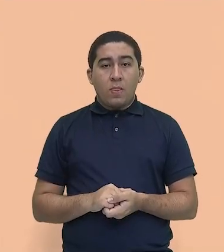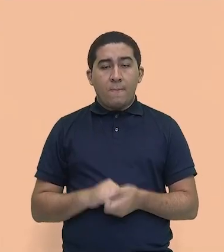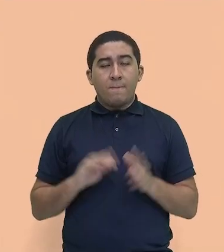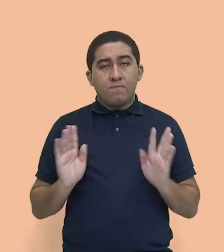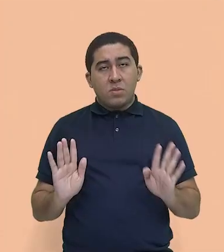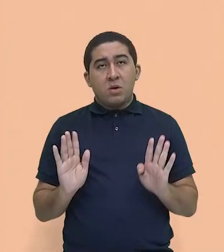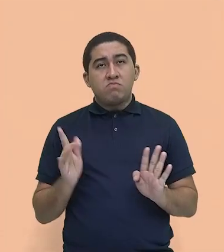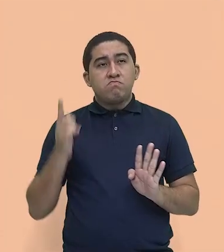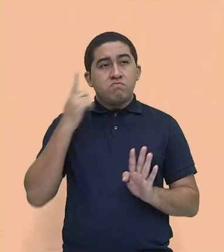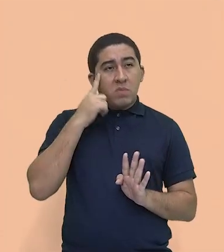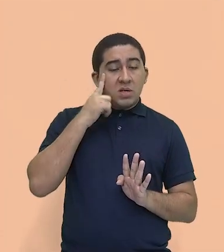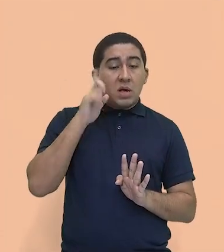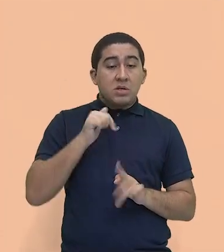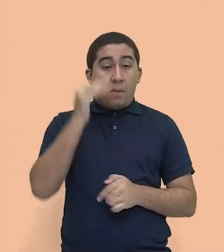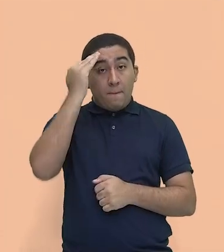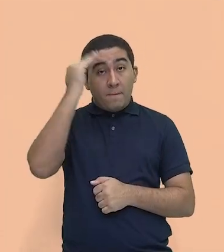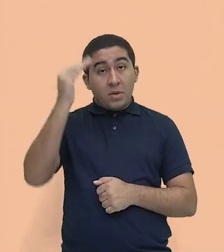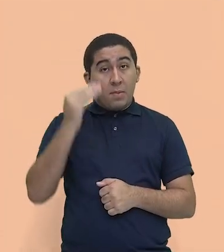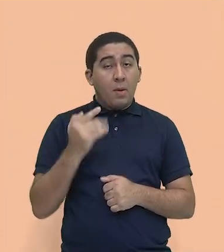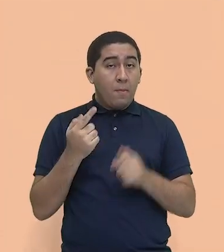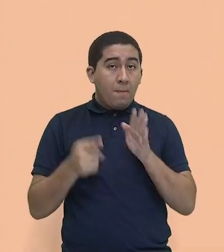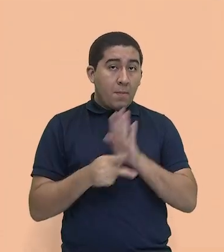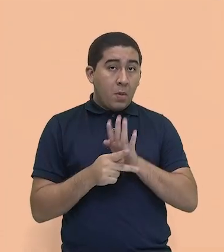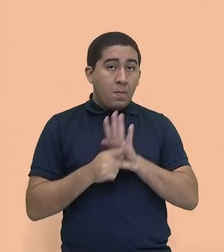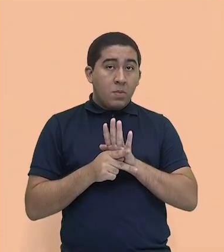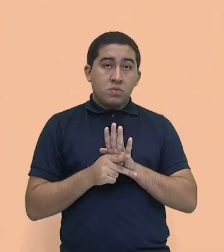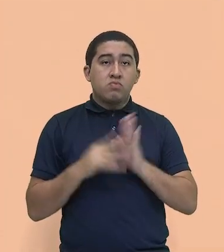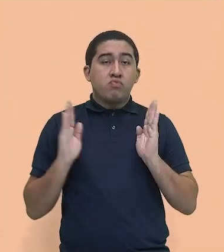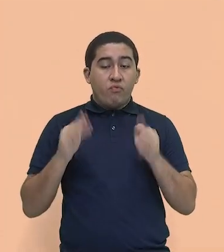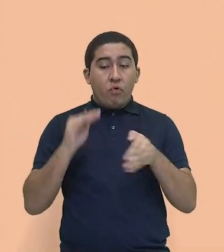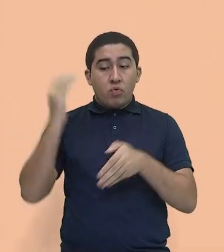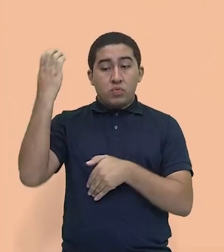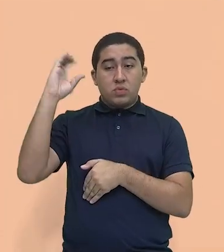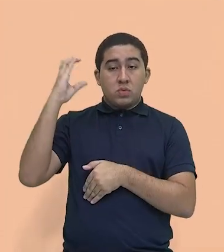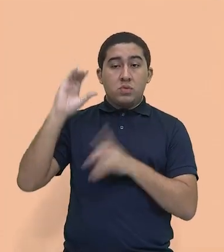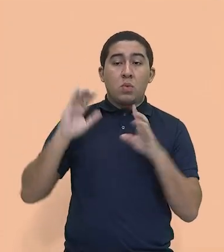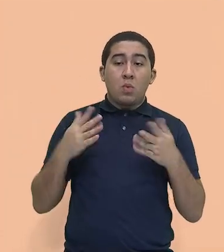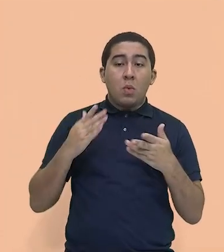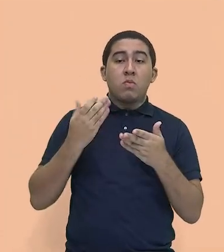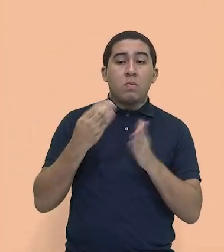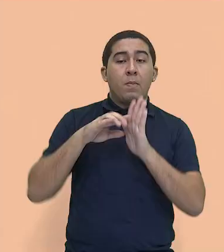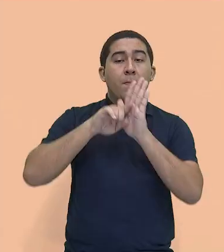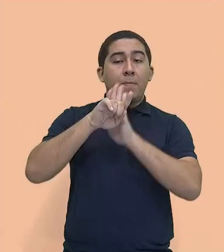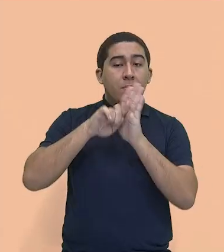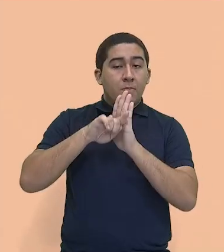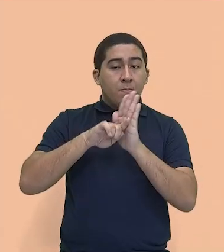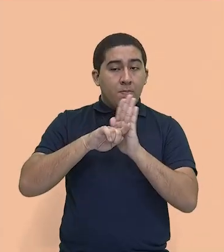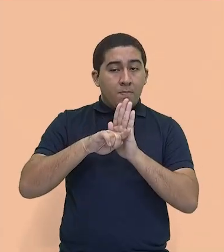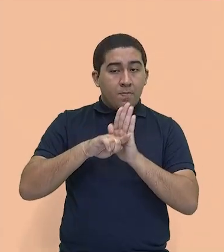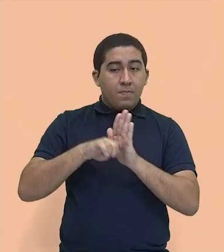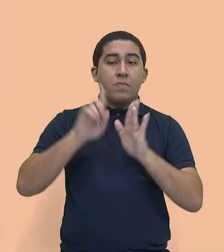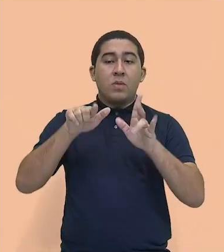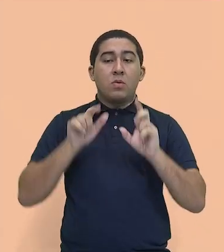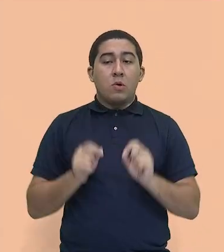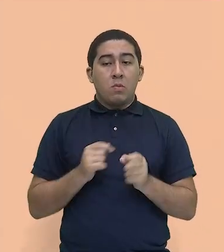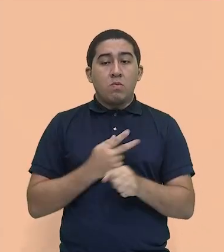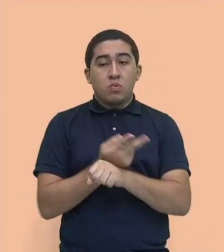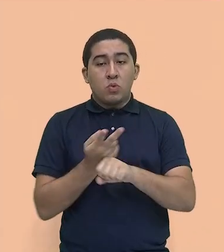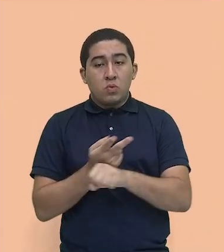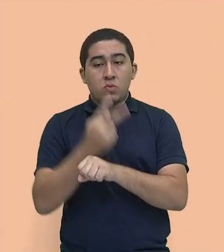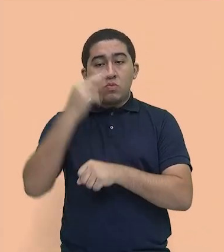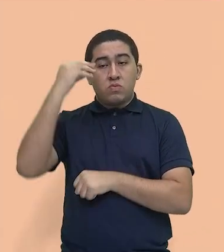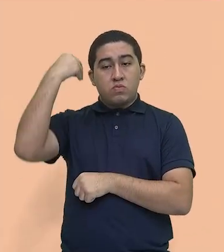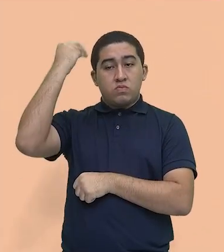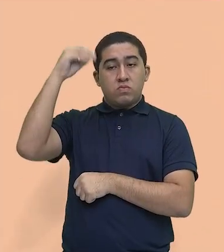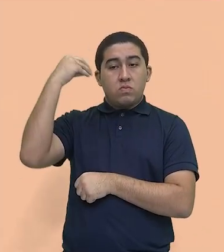digamos assim, desse ponto principal, nesse ponto específico da ciência, que é pesquisa, que é buscar a